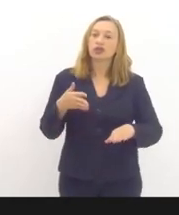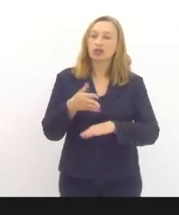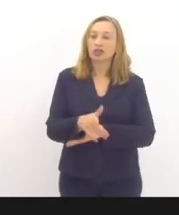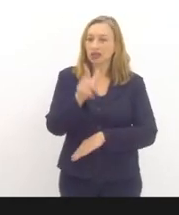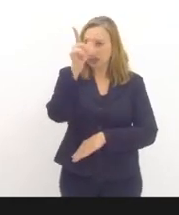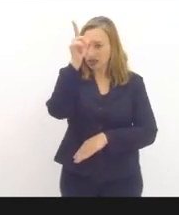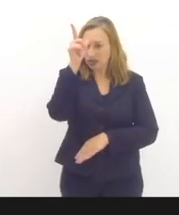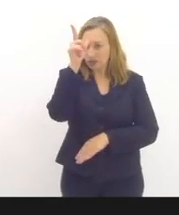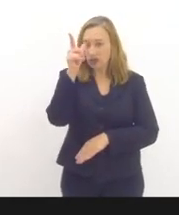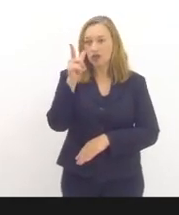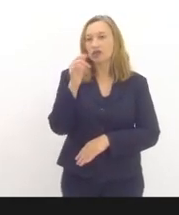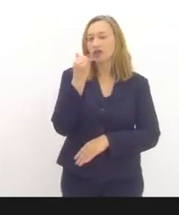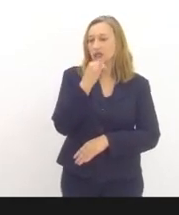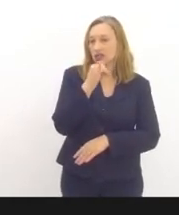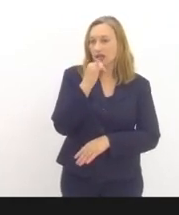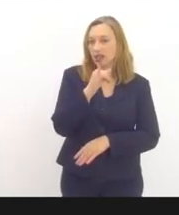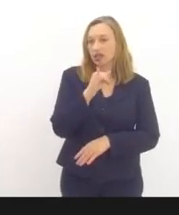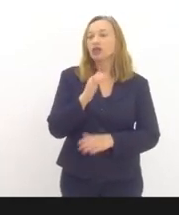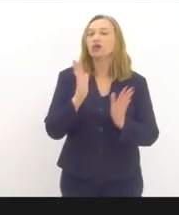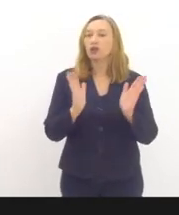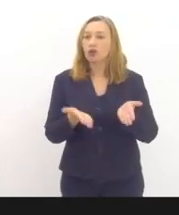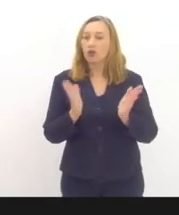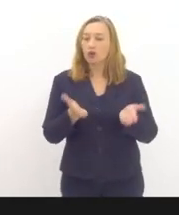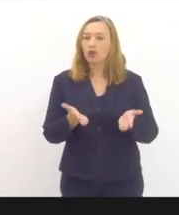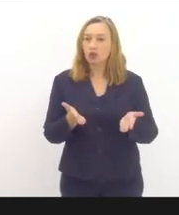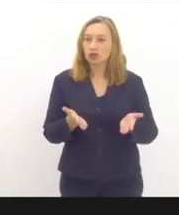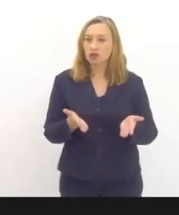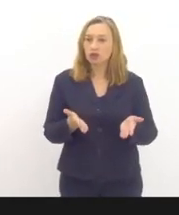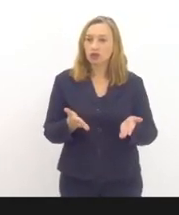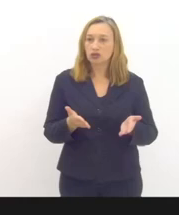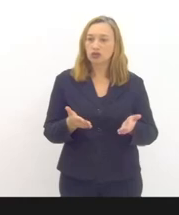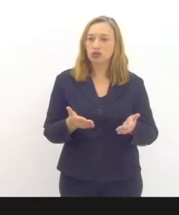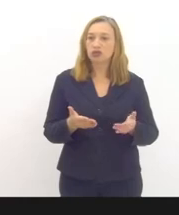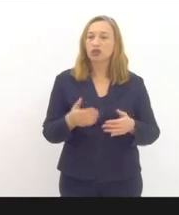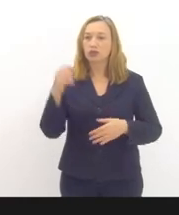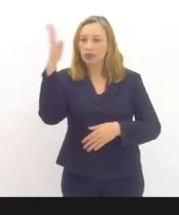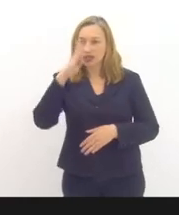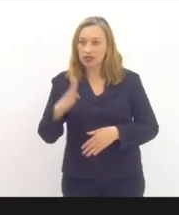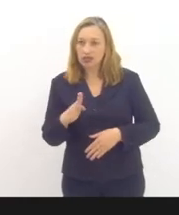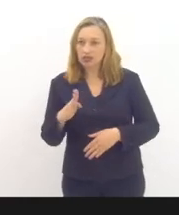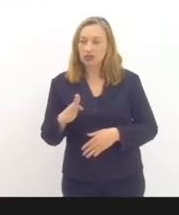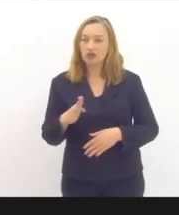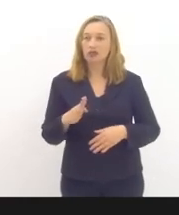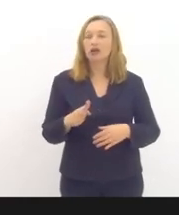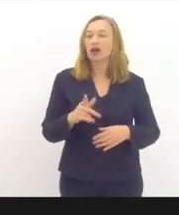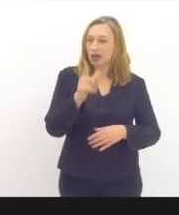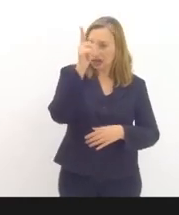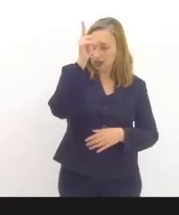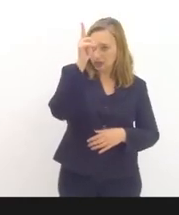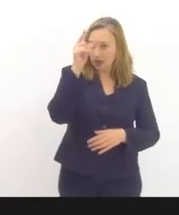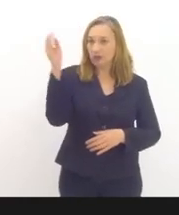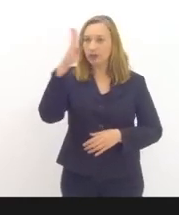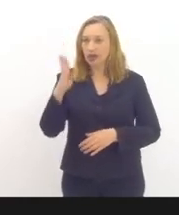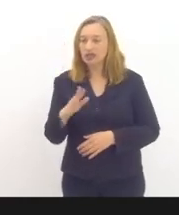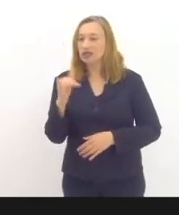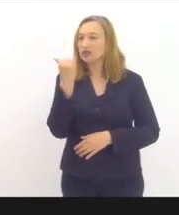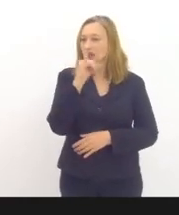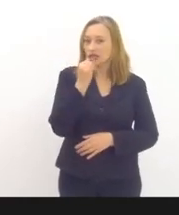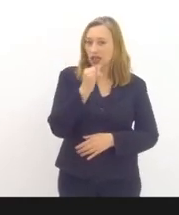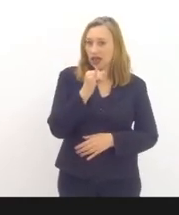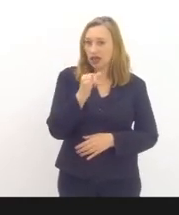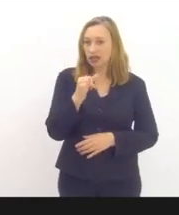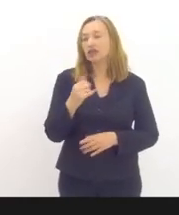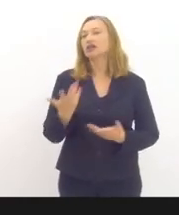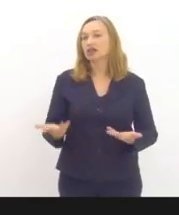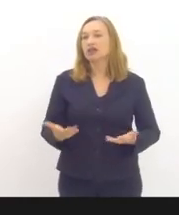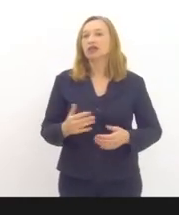alemão e italiano hoje atuam nas interculturais, Brasil, Alemanha e o Brasil, Itália. Né? A gente sabe que devido ao sistema de